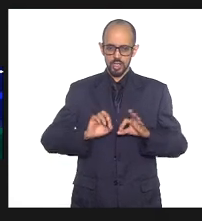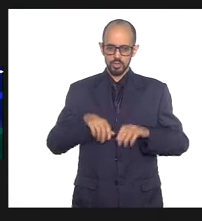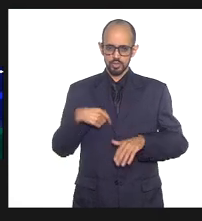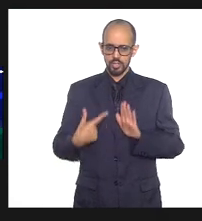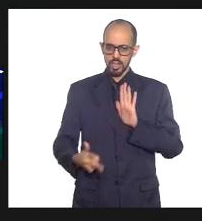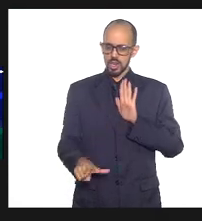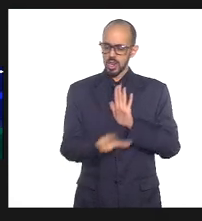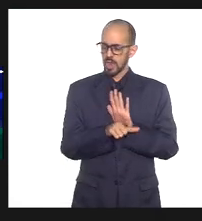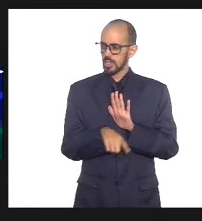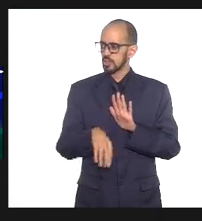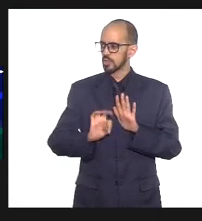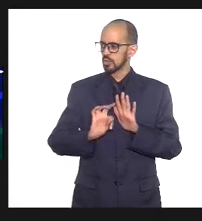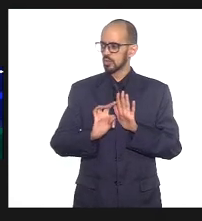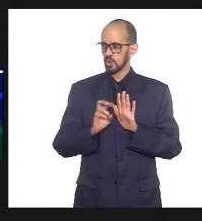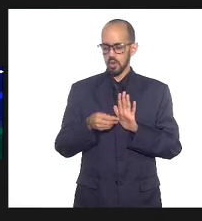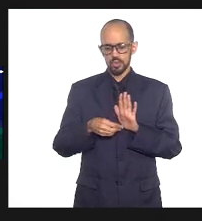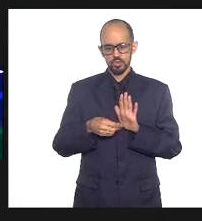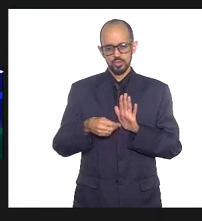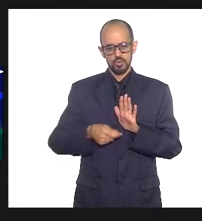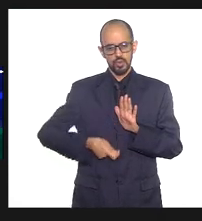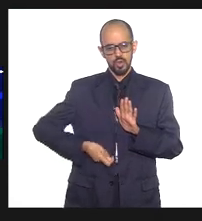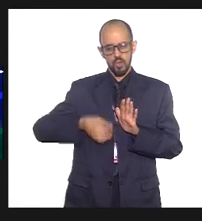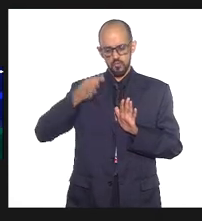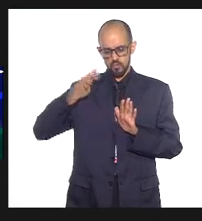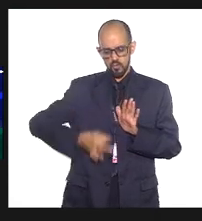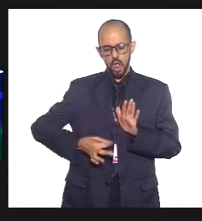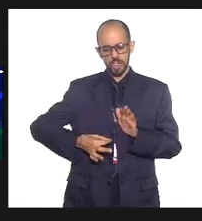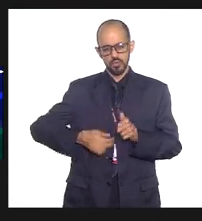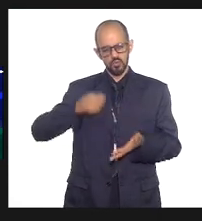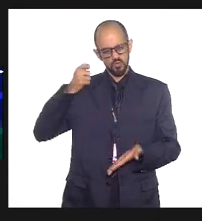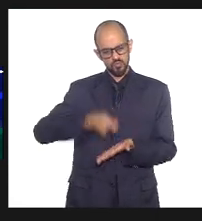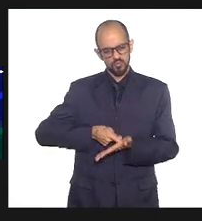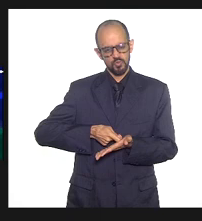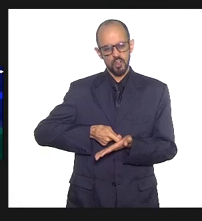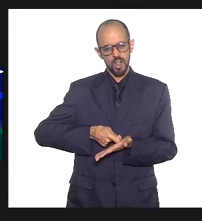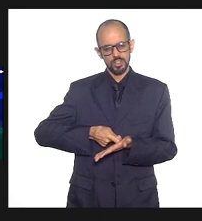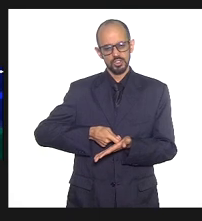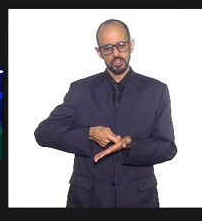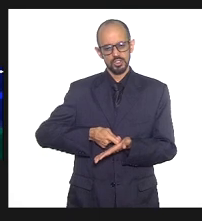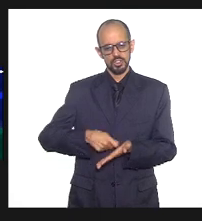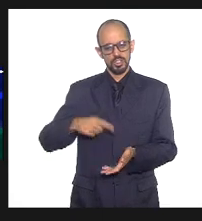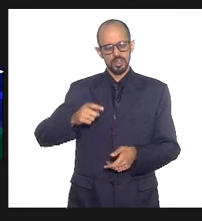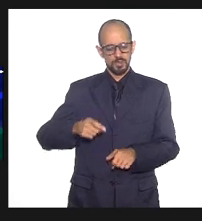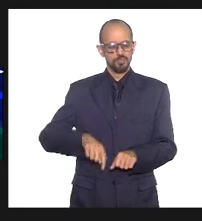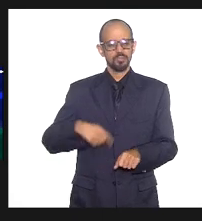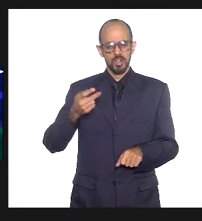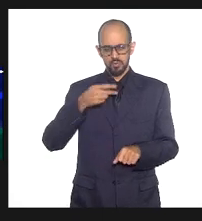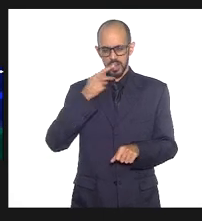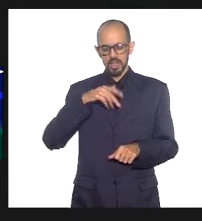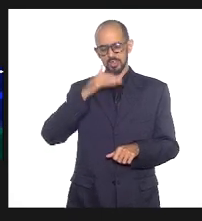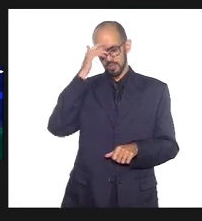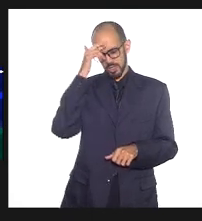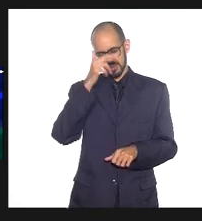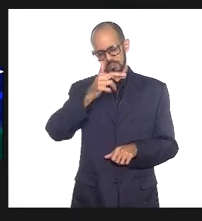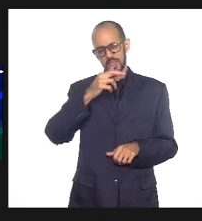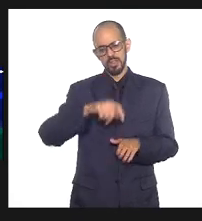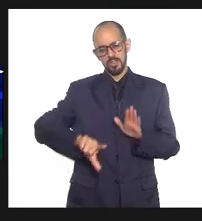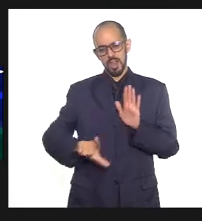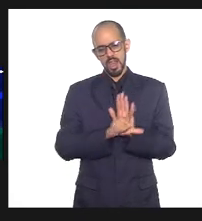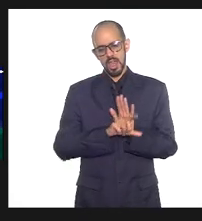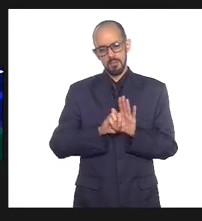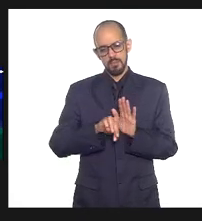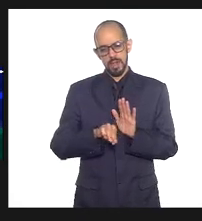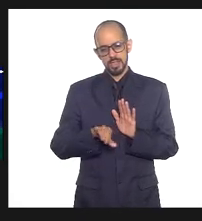foram muito incisivos na importância de determinados temas, como o cumprimento da lei Maria da Penha, como a